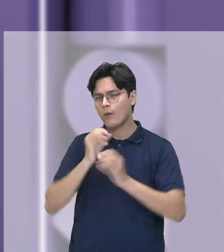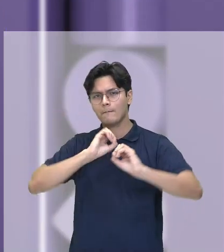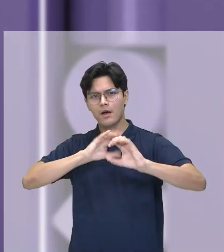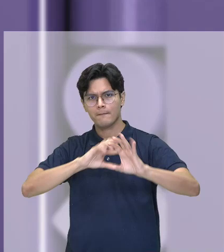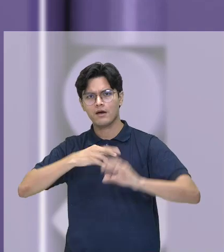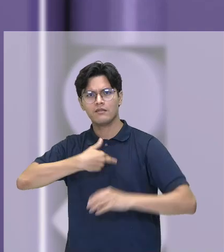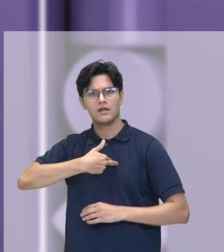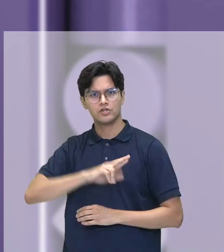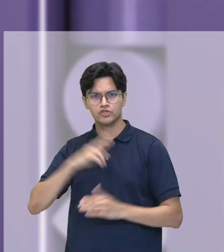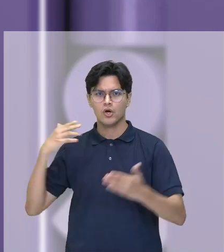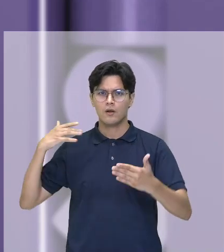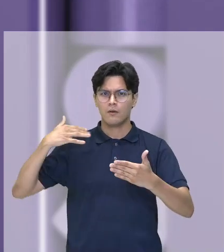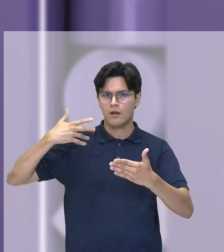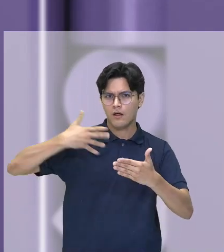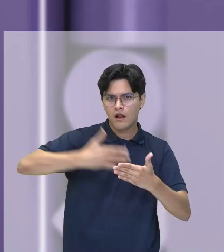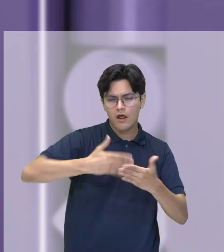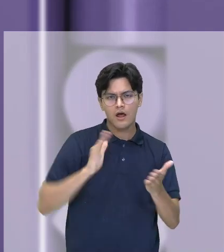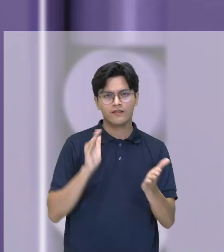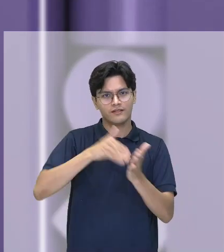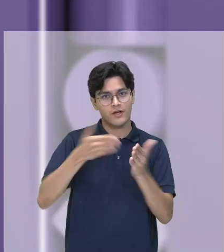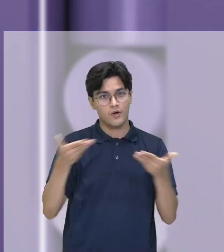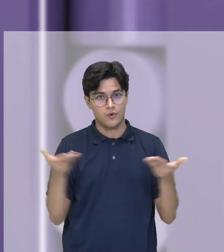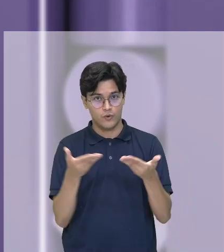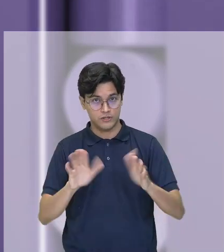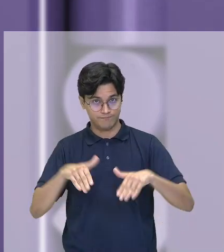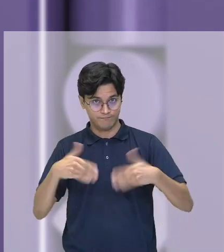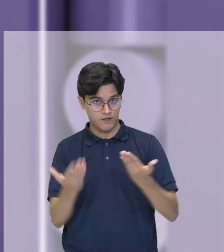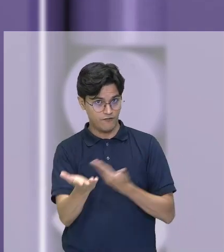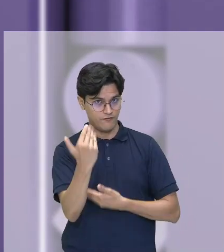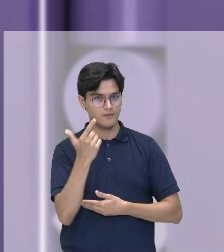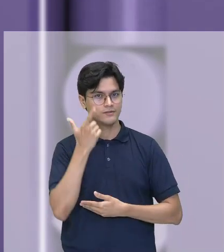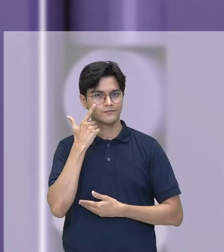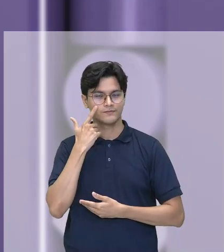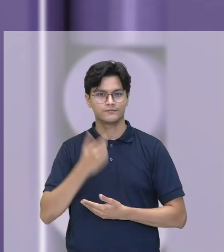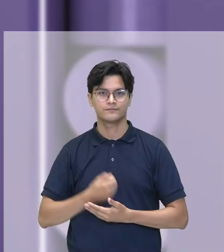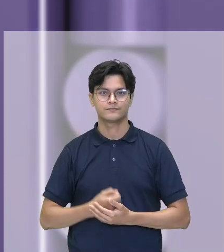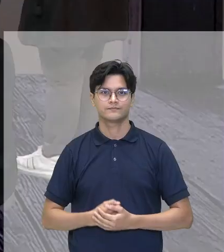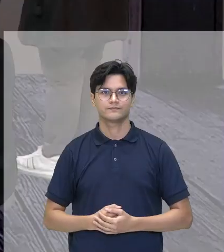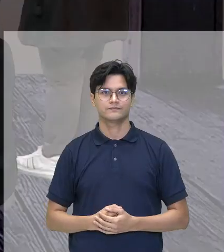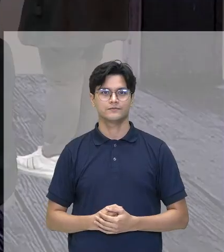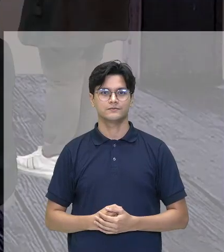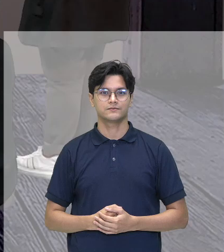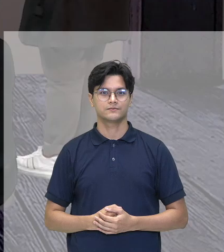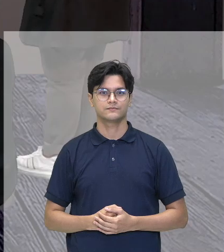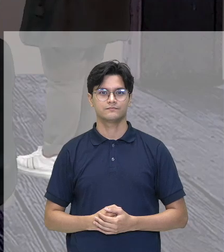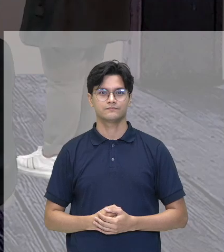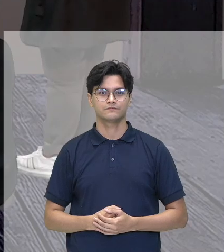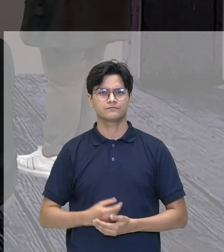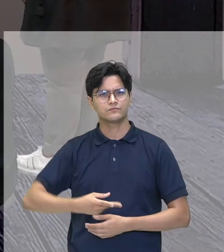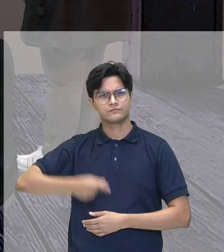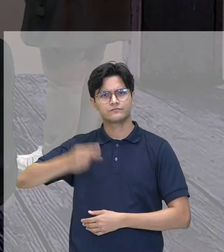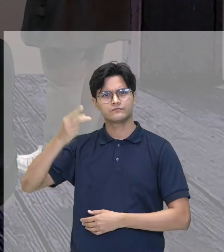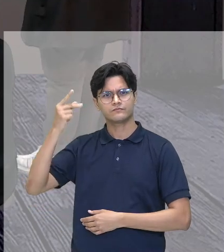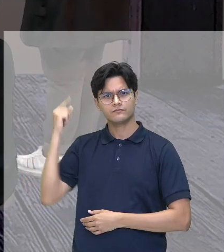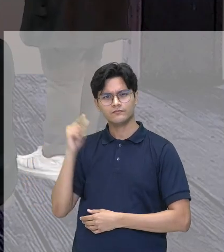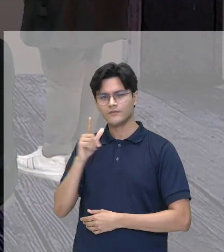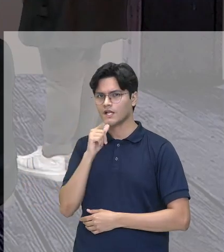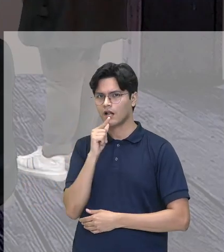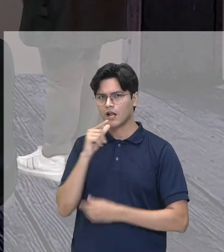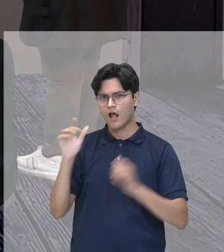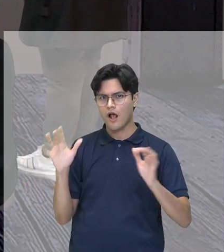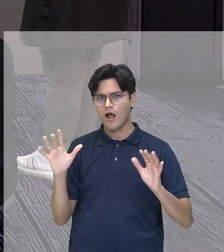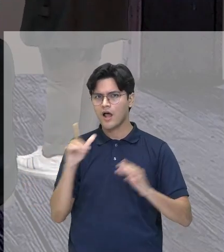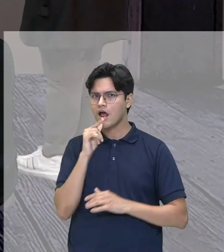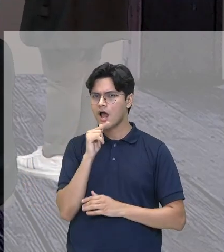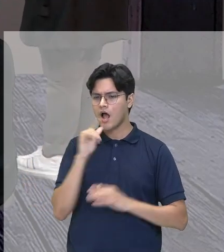nossa atualidade. Então, vamos que vamos com a nossa animação de hoje. Era uma vez, nas águas escuras deste